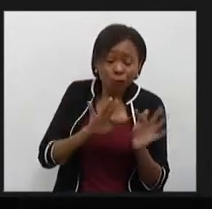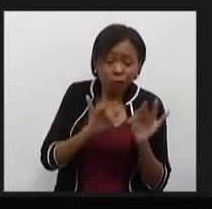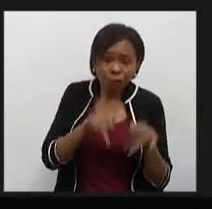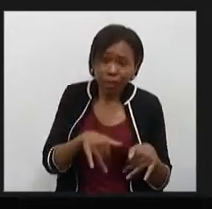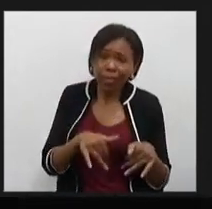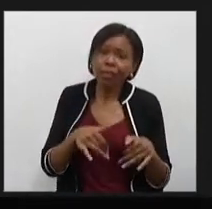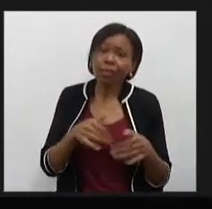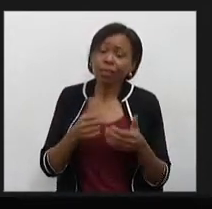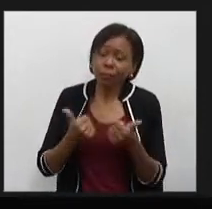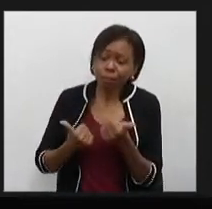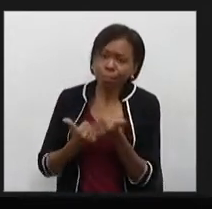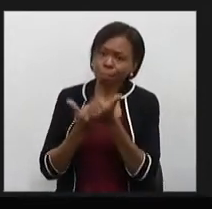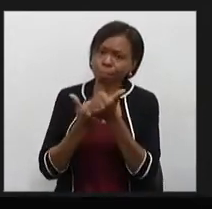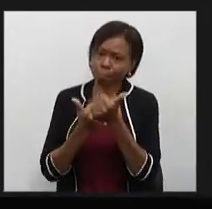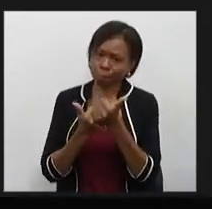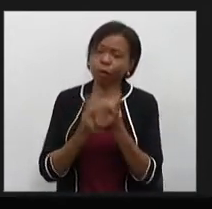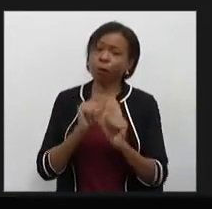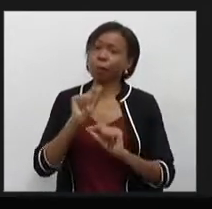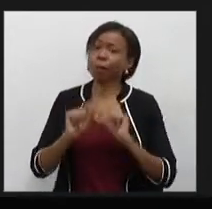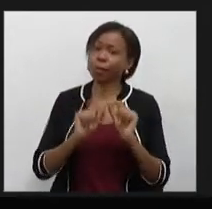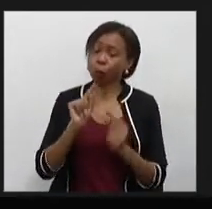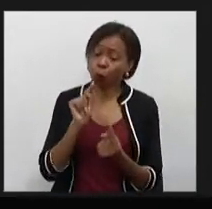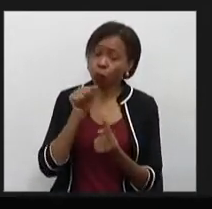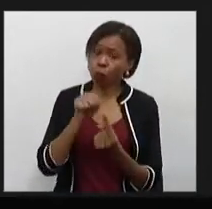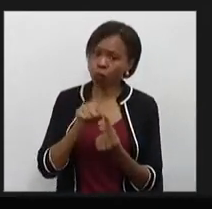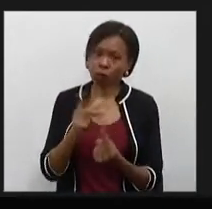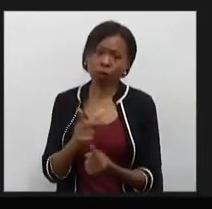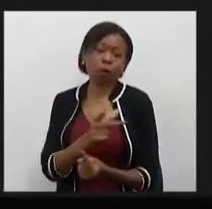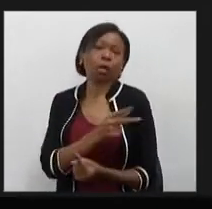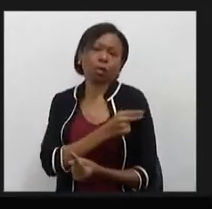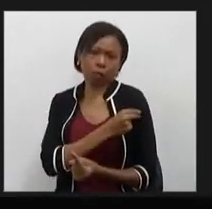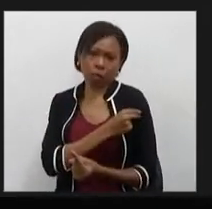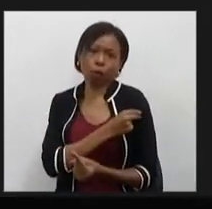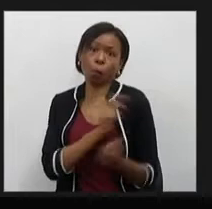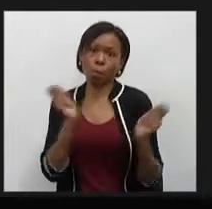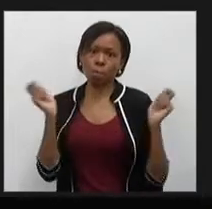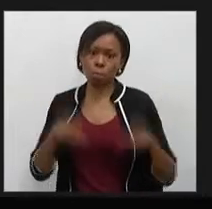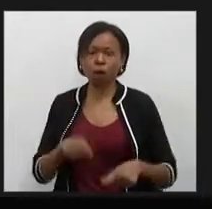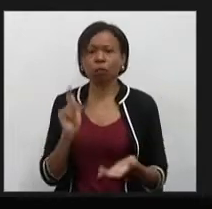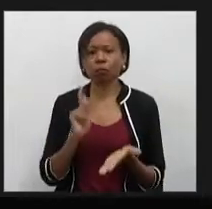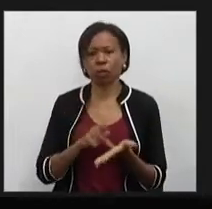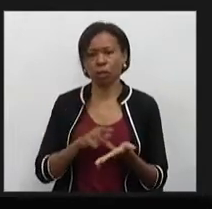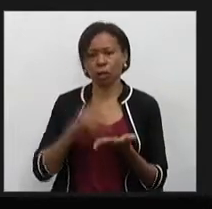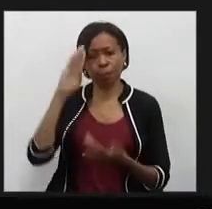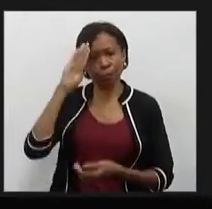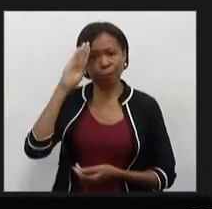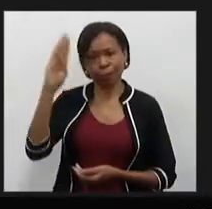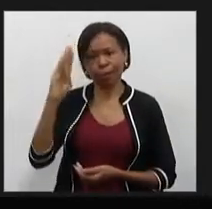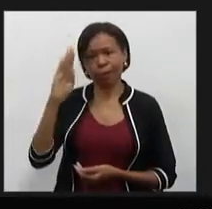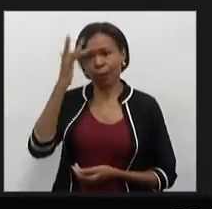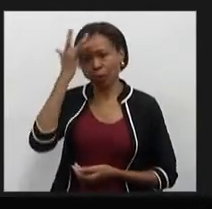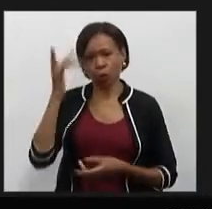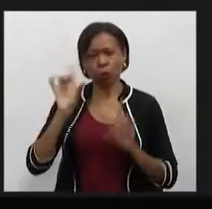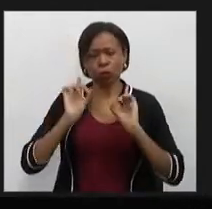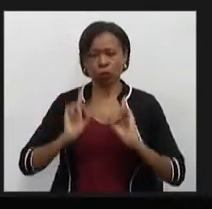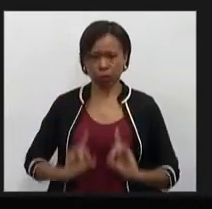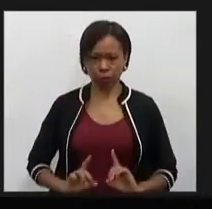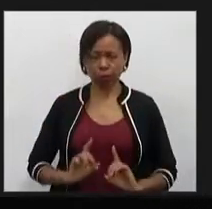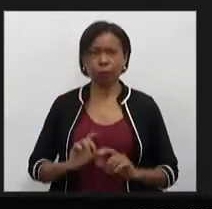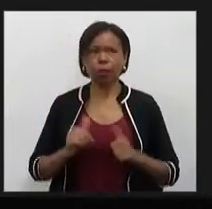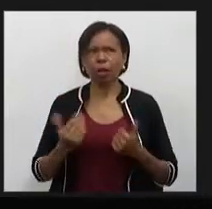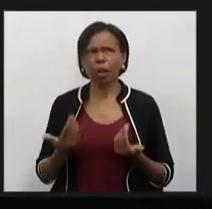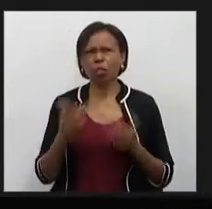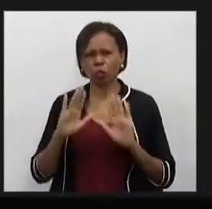que o plano de imunização atenda a essas pessoas de forma prioritária. Eu apresentei, presidente,